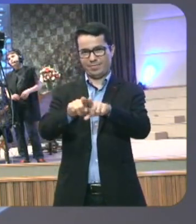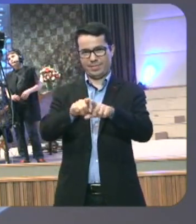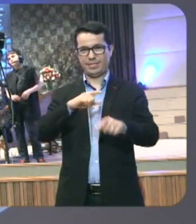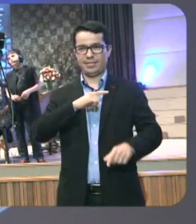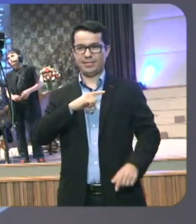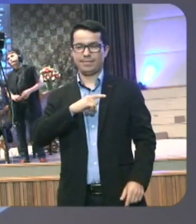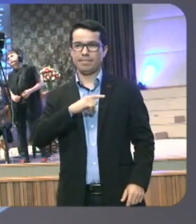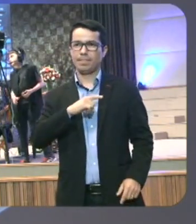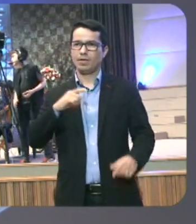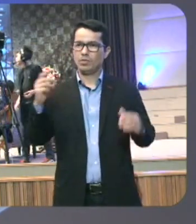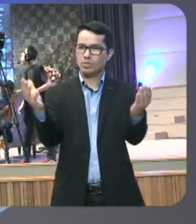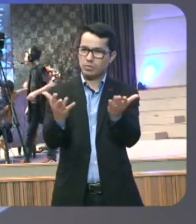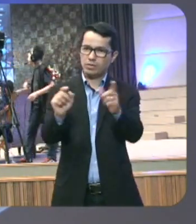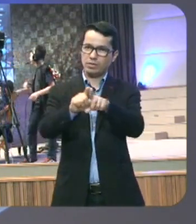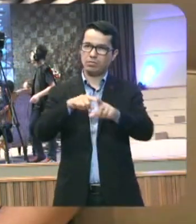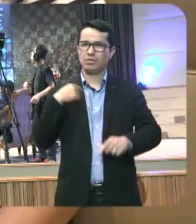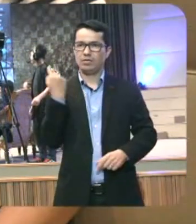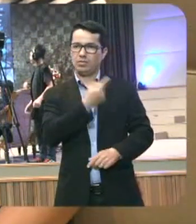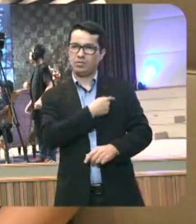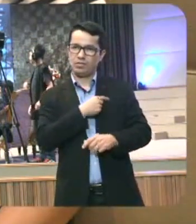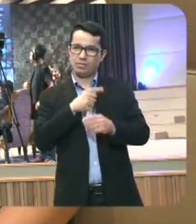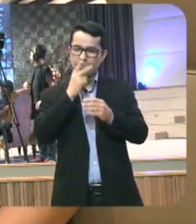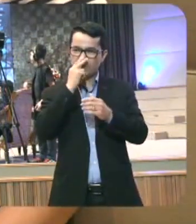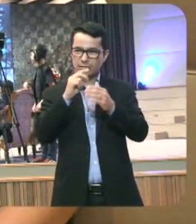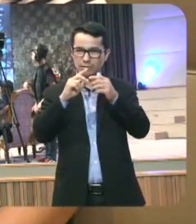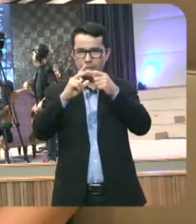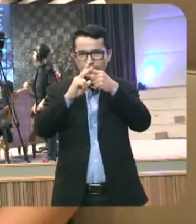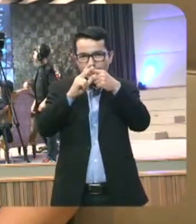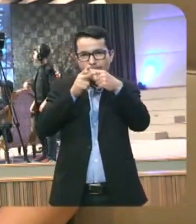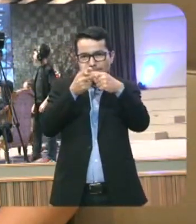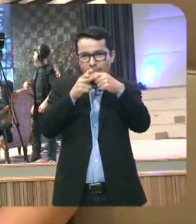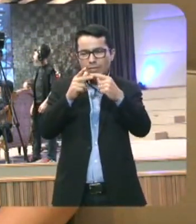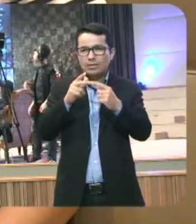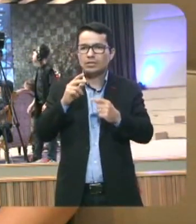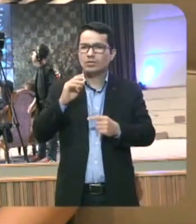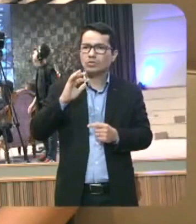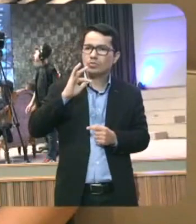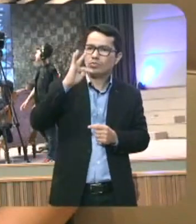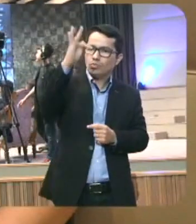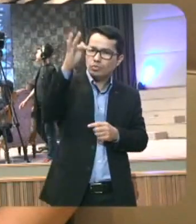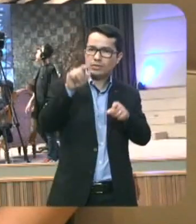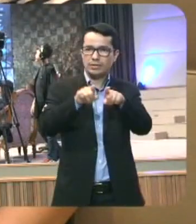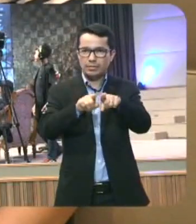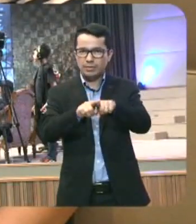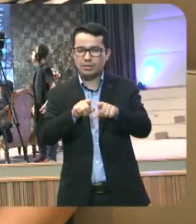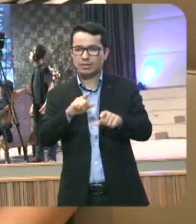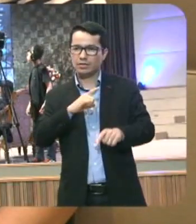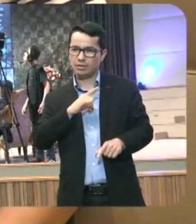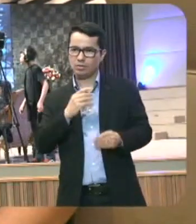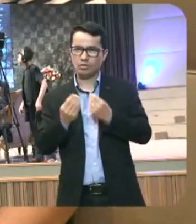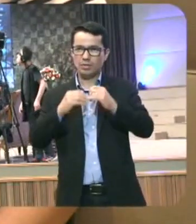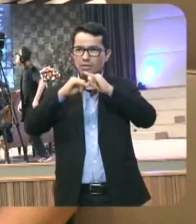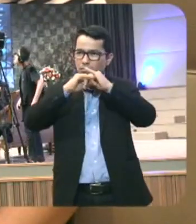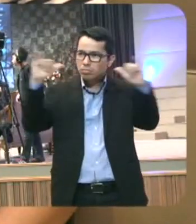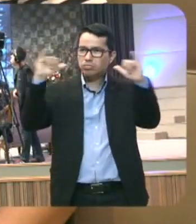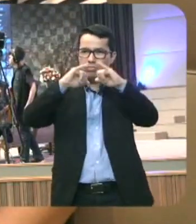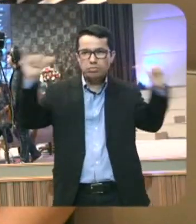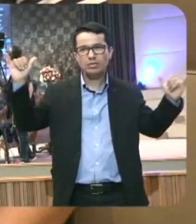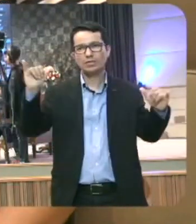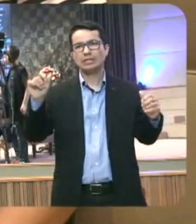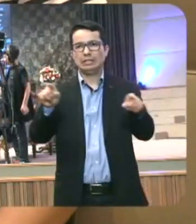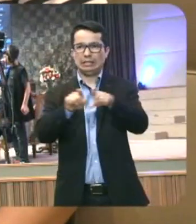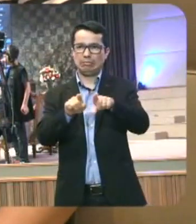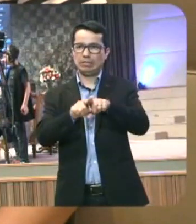esse. Então estão sendo feitos os ajustes para a gente poder começar a divulgar isso. E outra, se